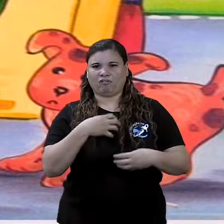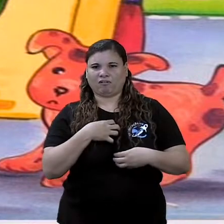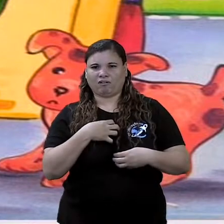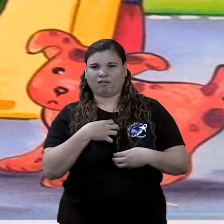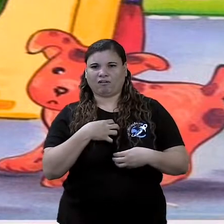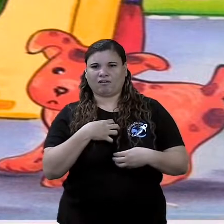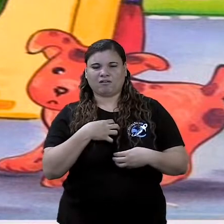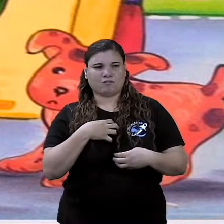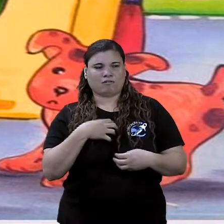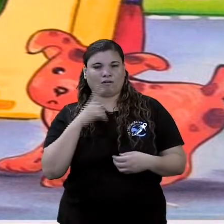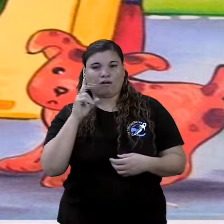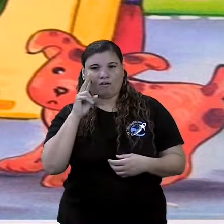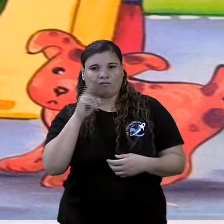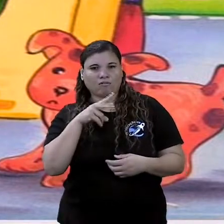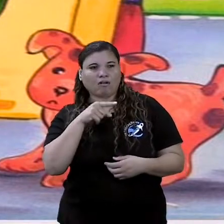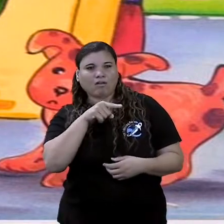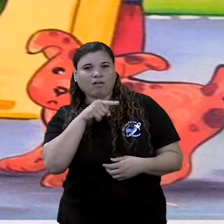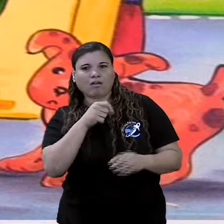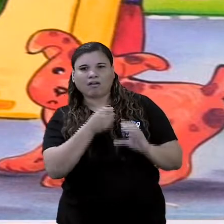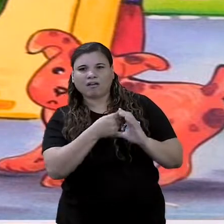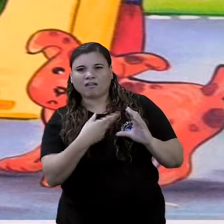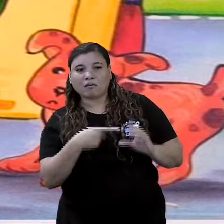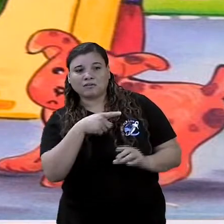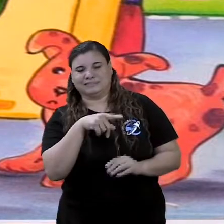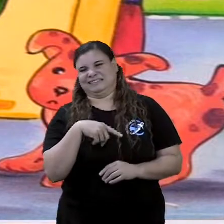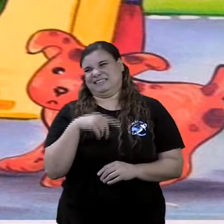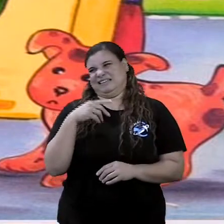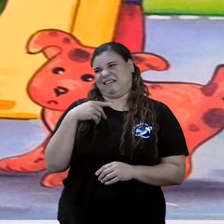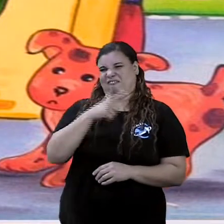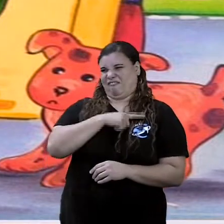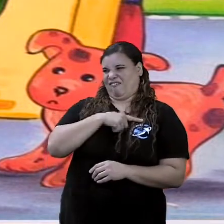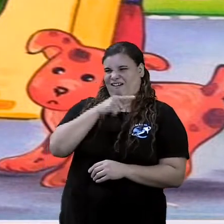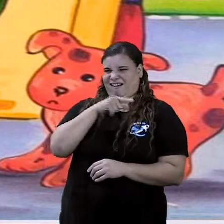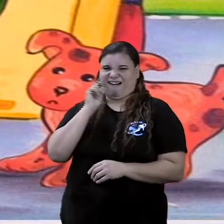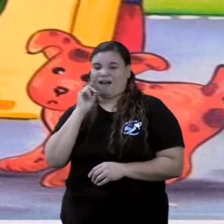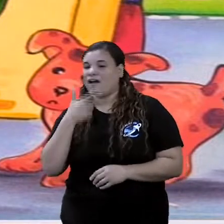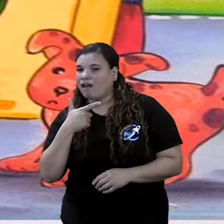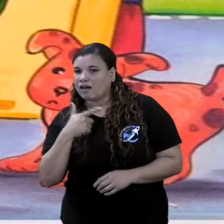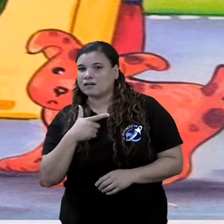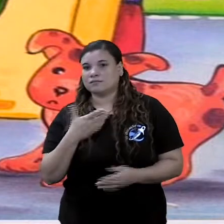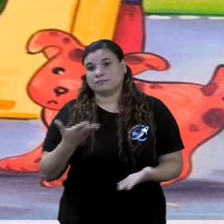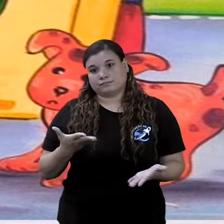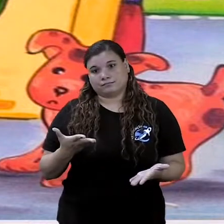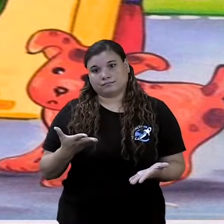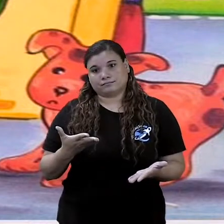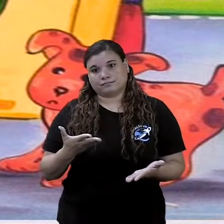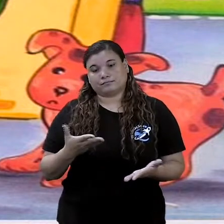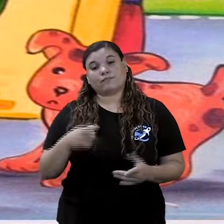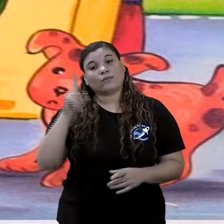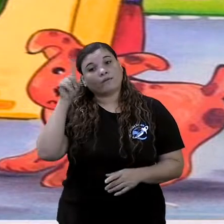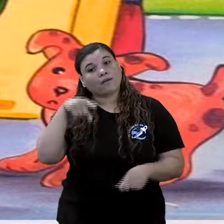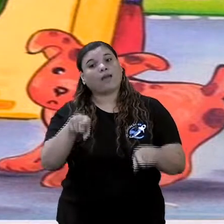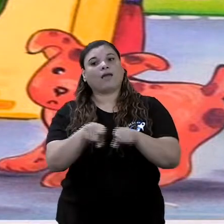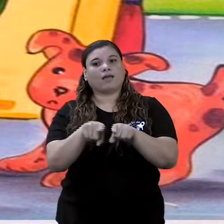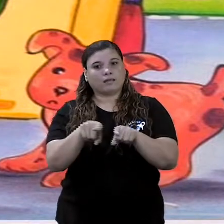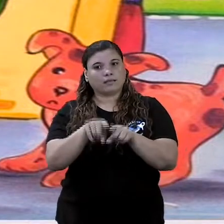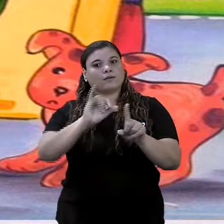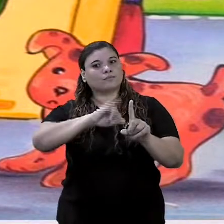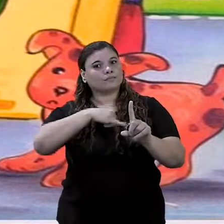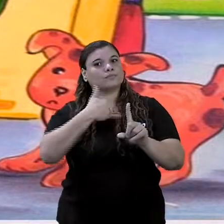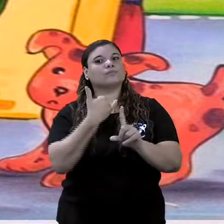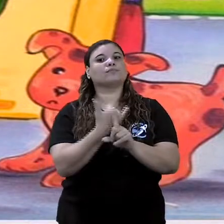o outro, falamos palavras feias, não é isso mesmo? Então, essas são algumas